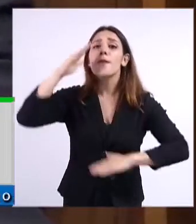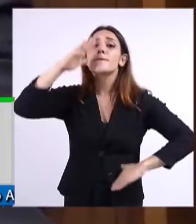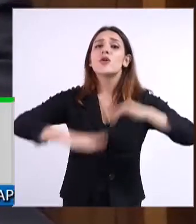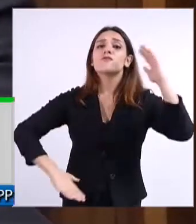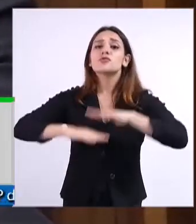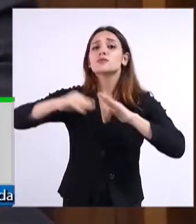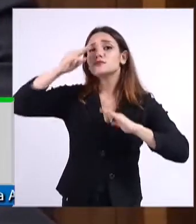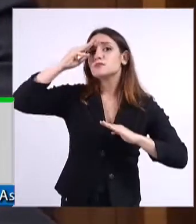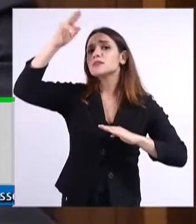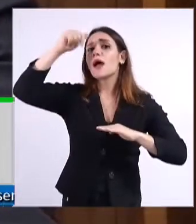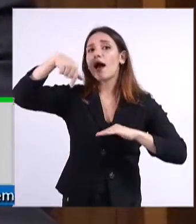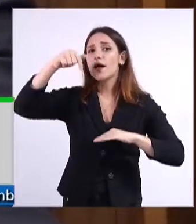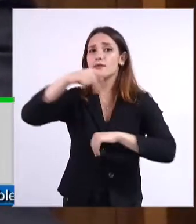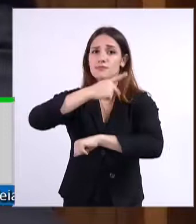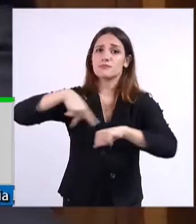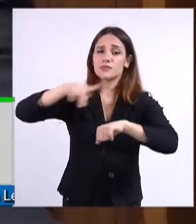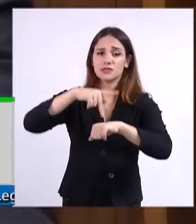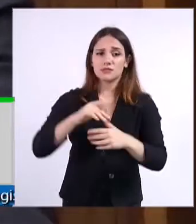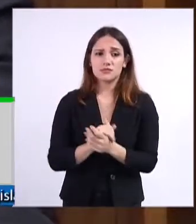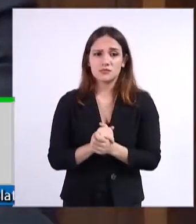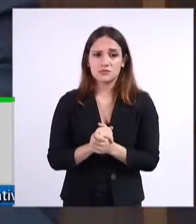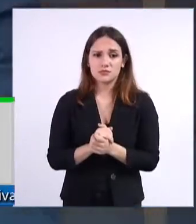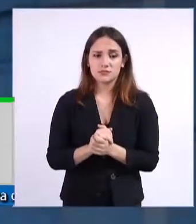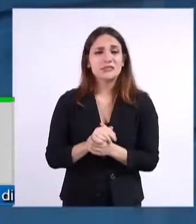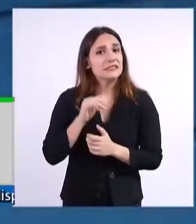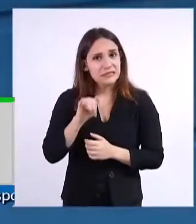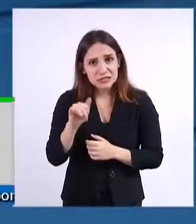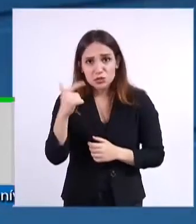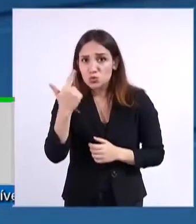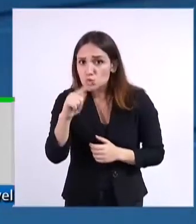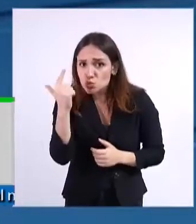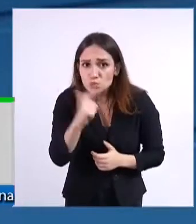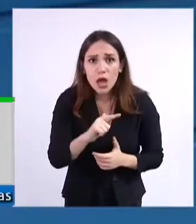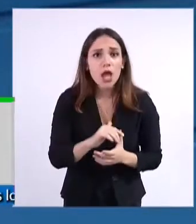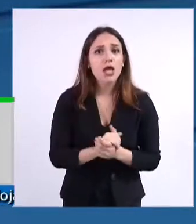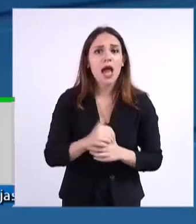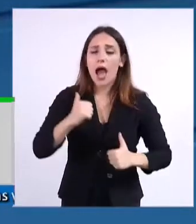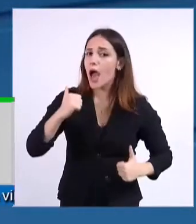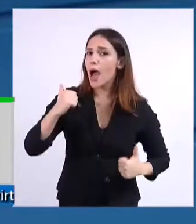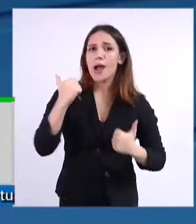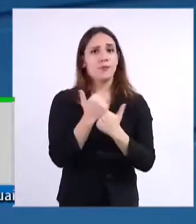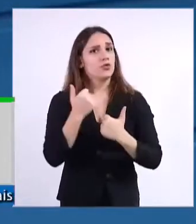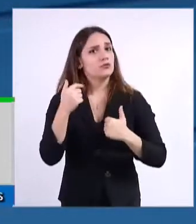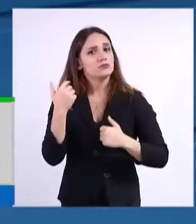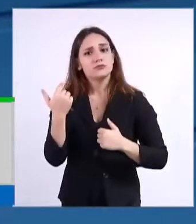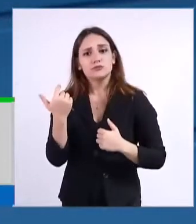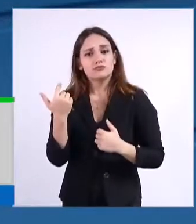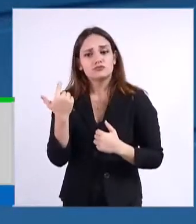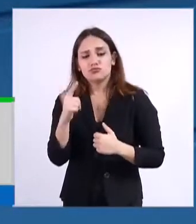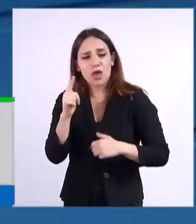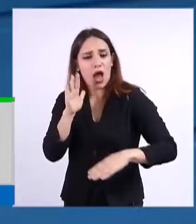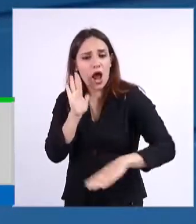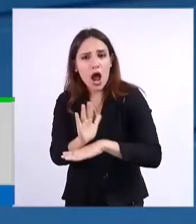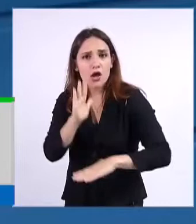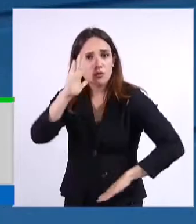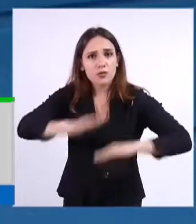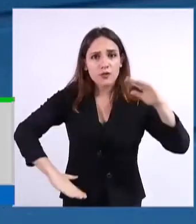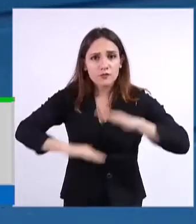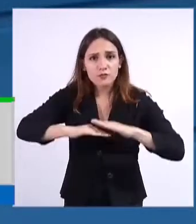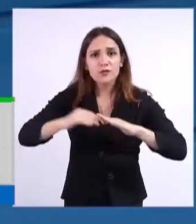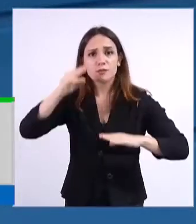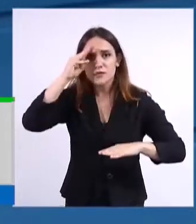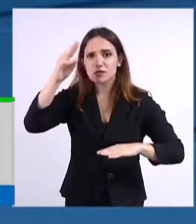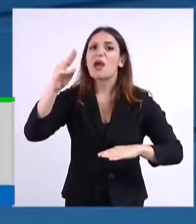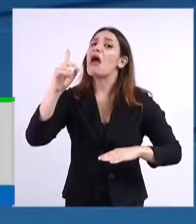classe militar em nosso país. E que se a gente não tiver sustentação e não apoiar essas carreiras, nosso país vai estar fadado